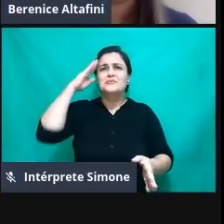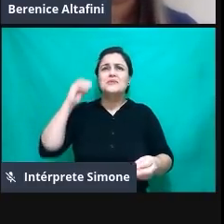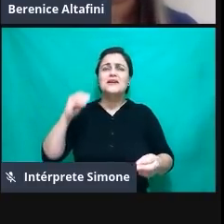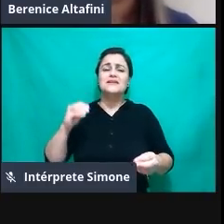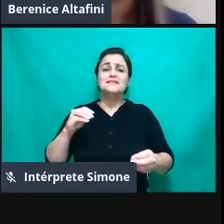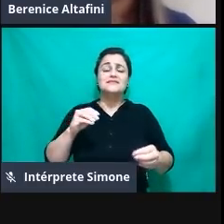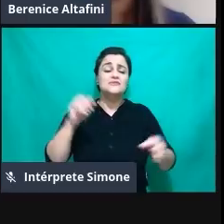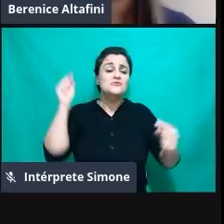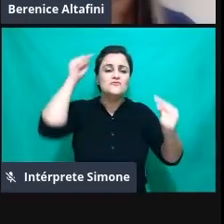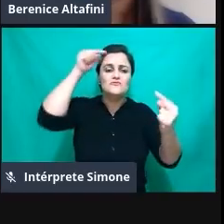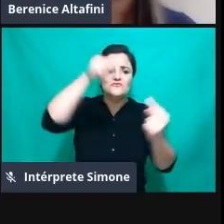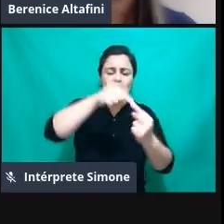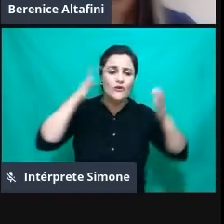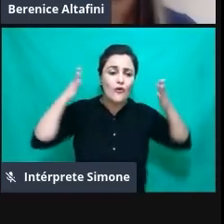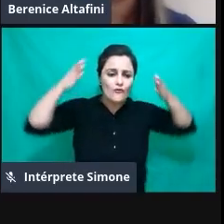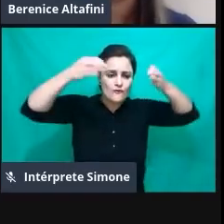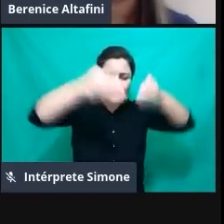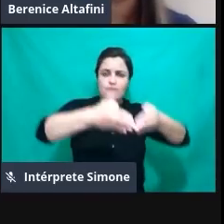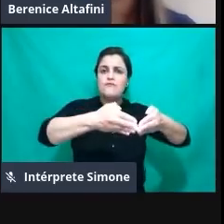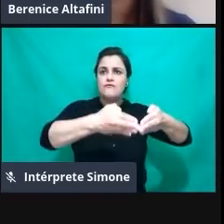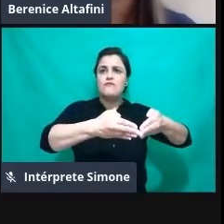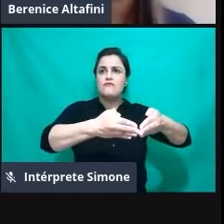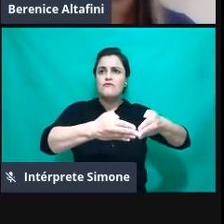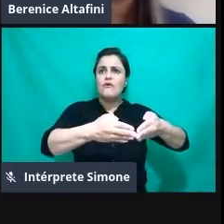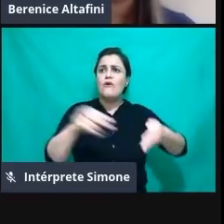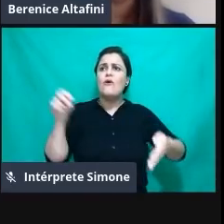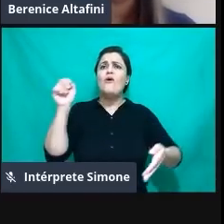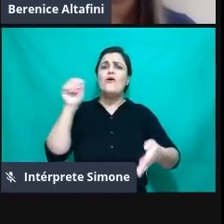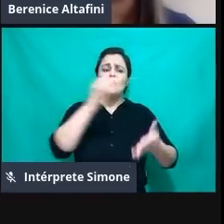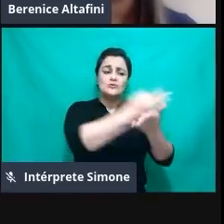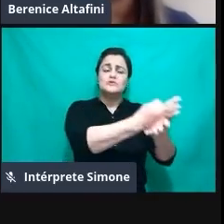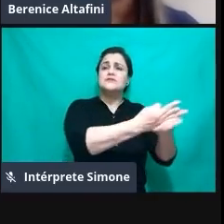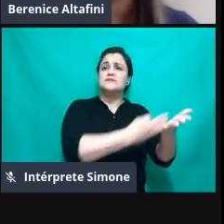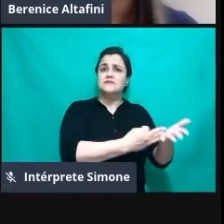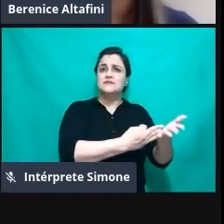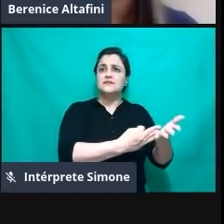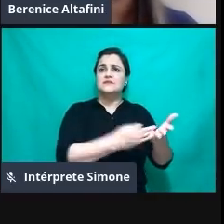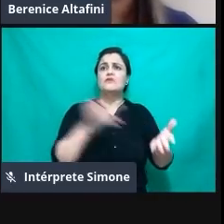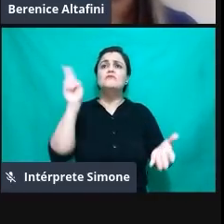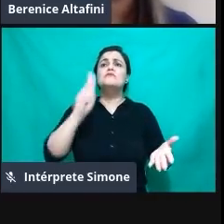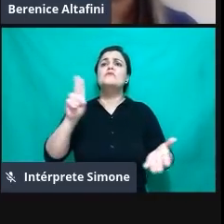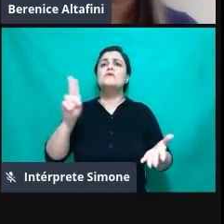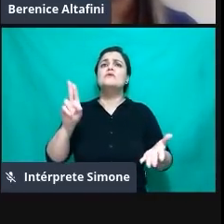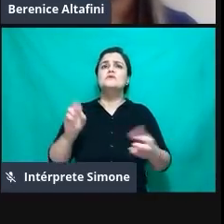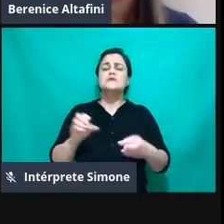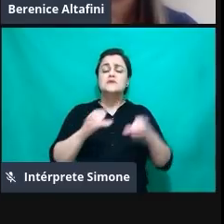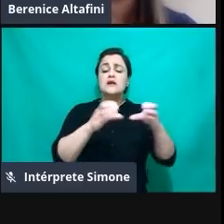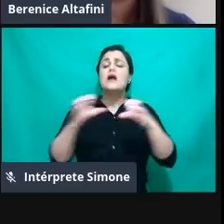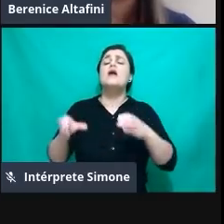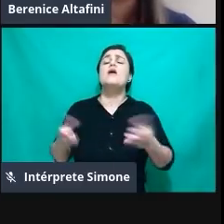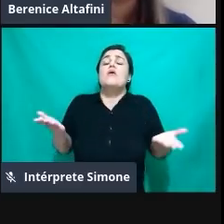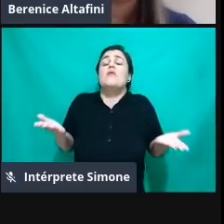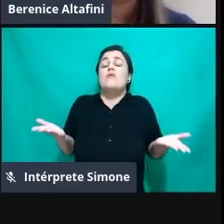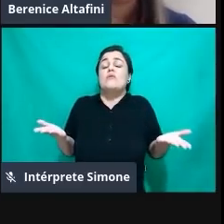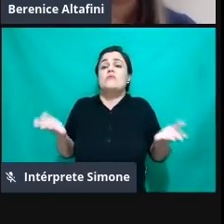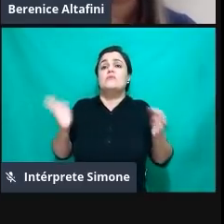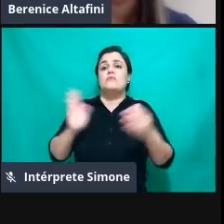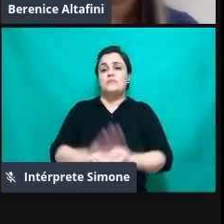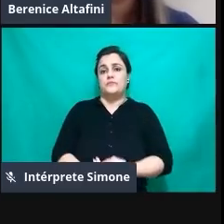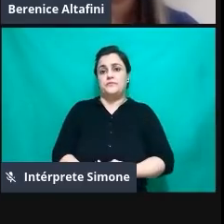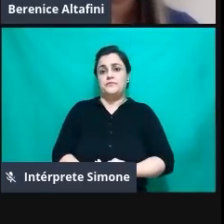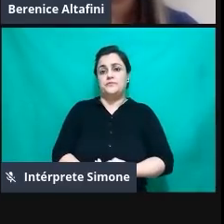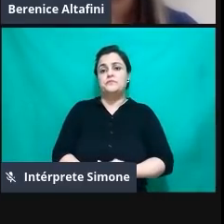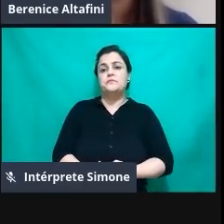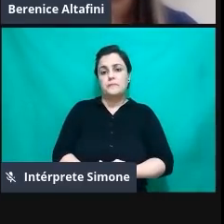mesmo na vida cotidiana, é no artístico literário, é na vida pública, são nas práticas aí de estudo e